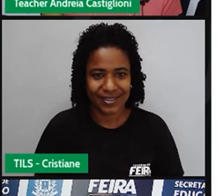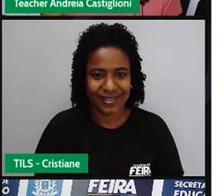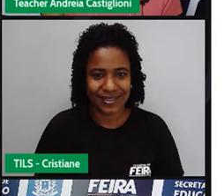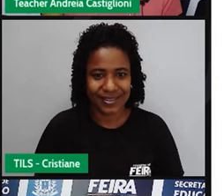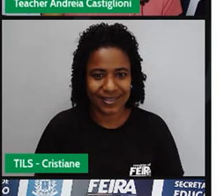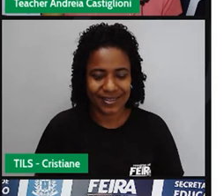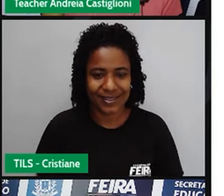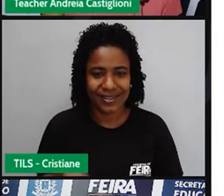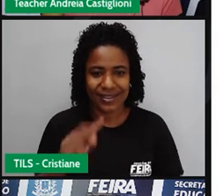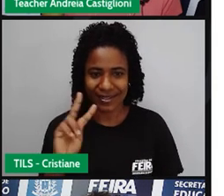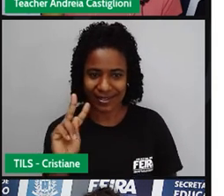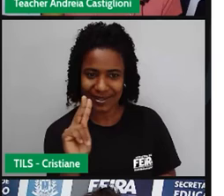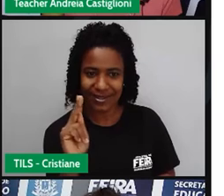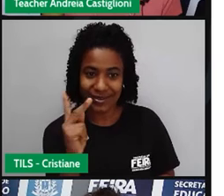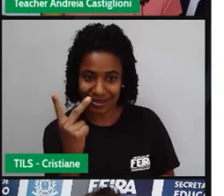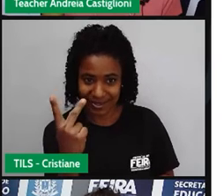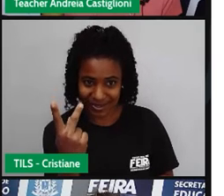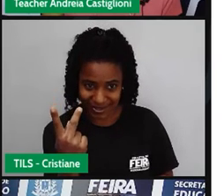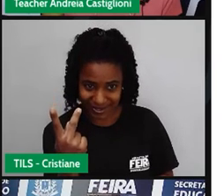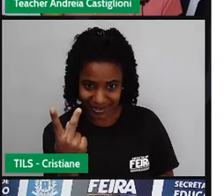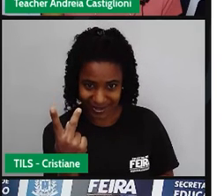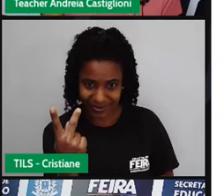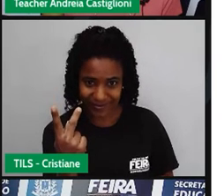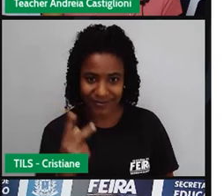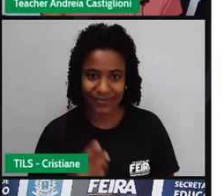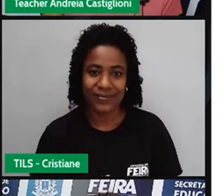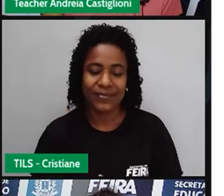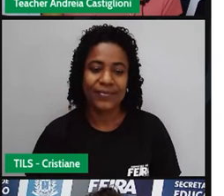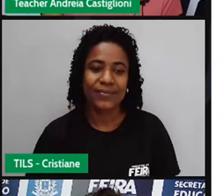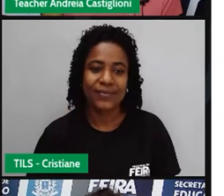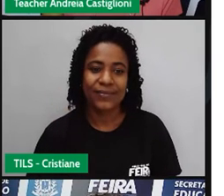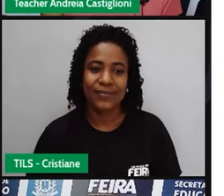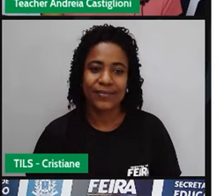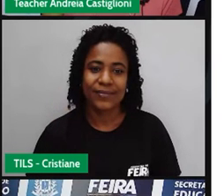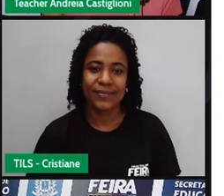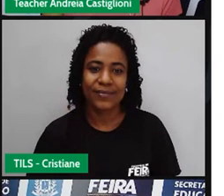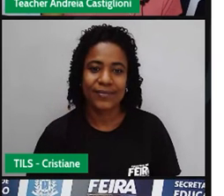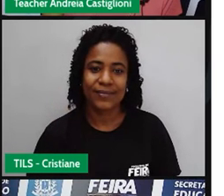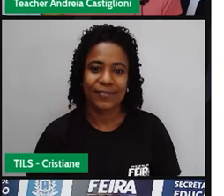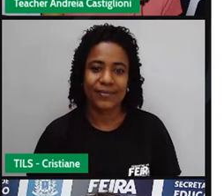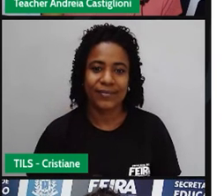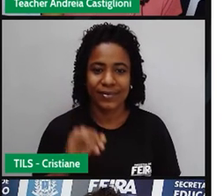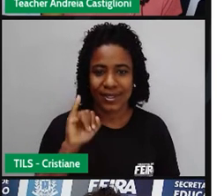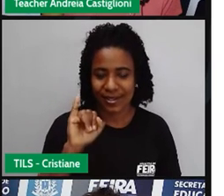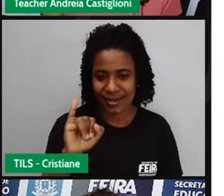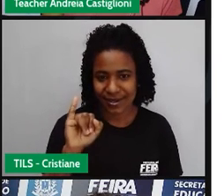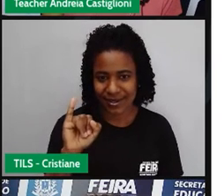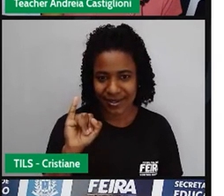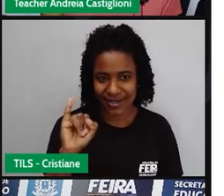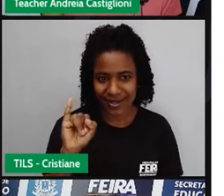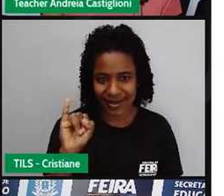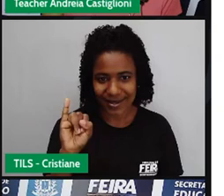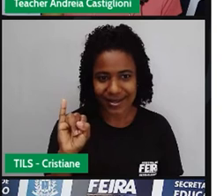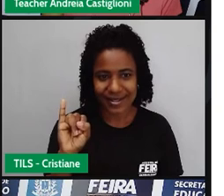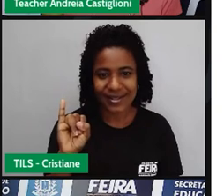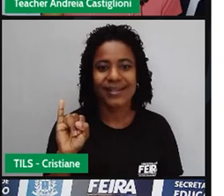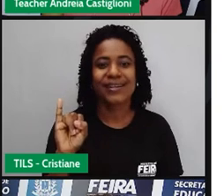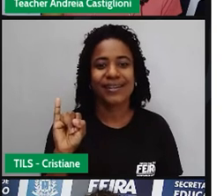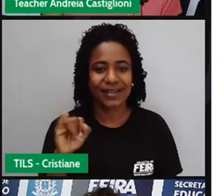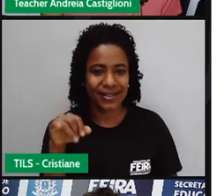h letra Gun E aí E ai ela está aí